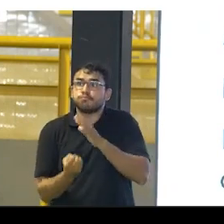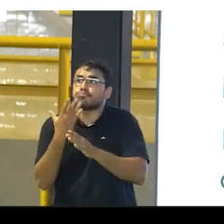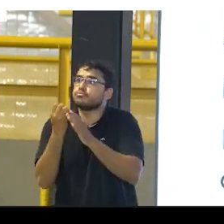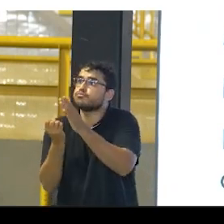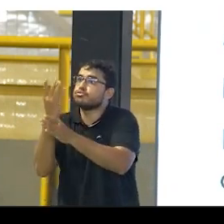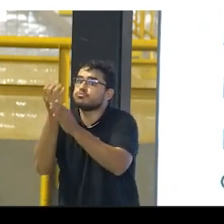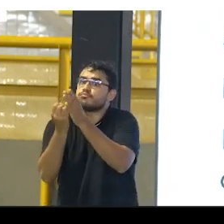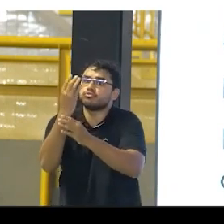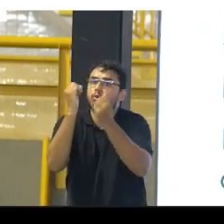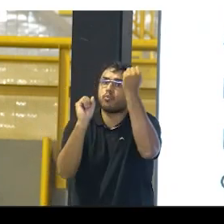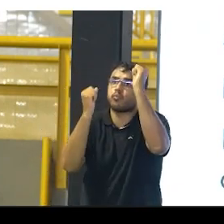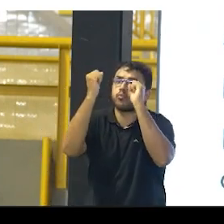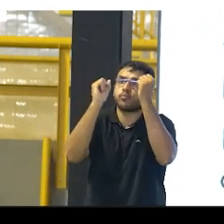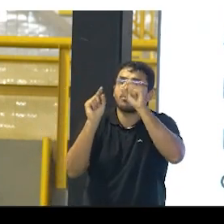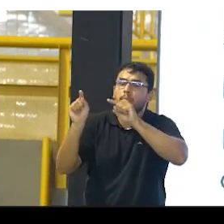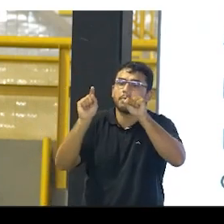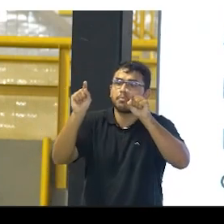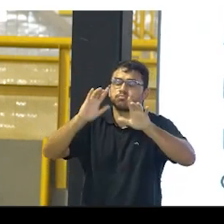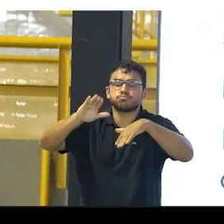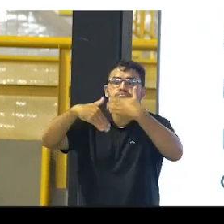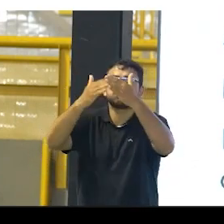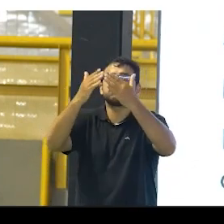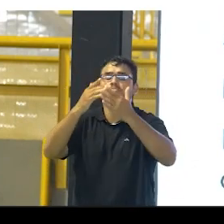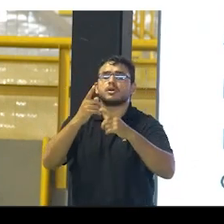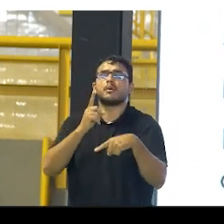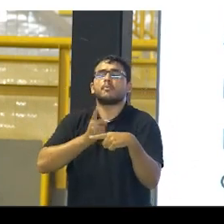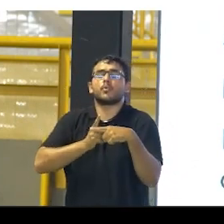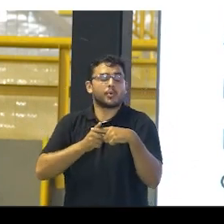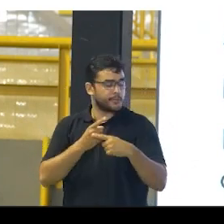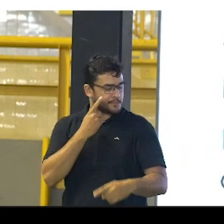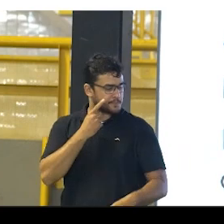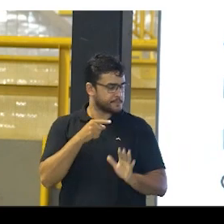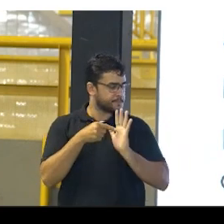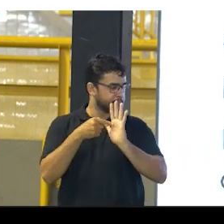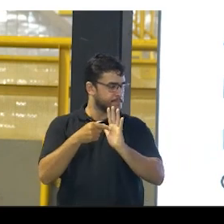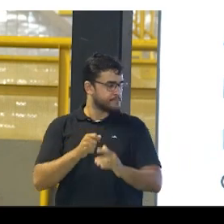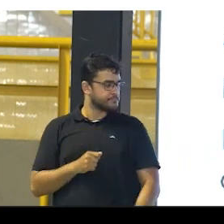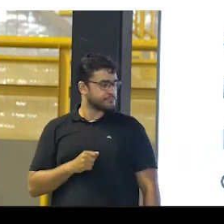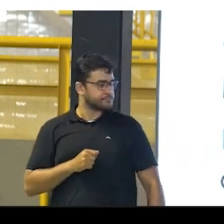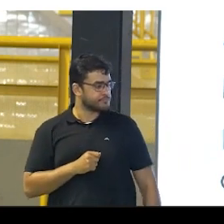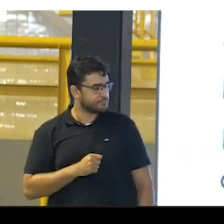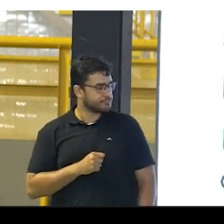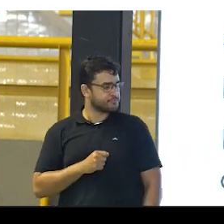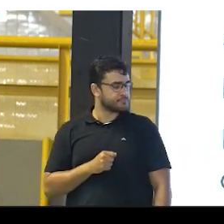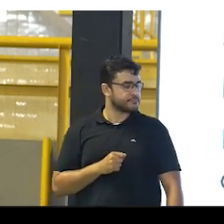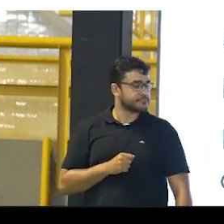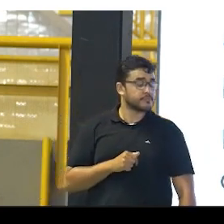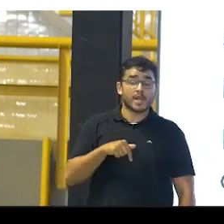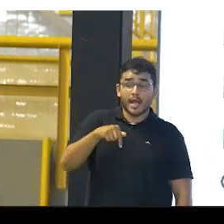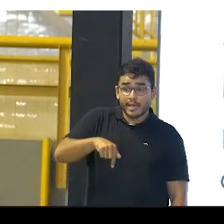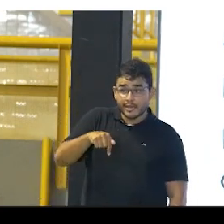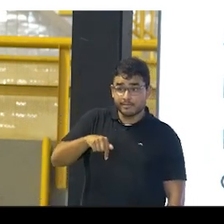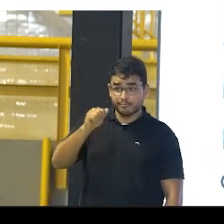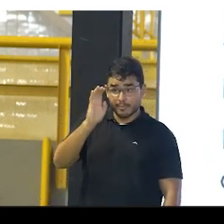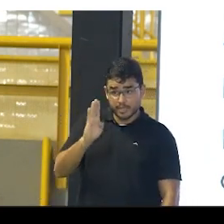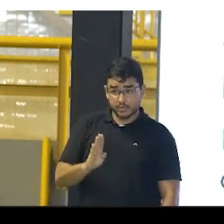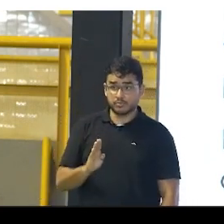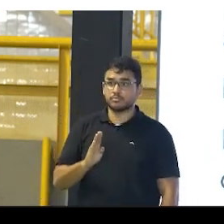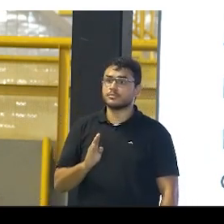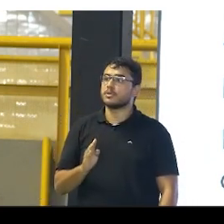forma bastante acelerada nos últimos anos. Por quê? Porque, pessoal, nós potencializamos o uso de